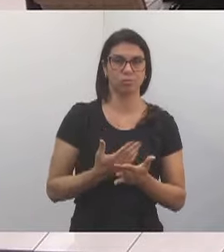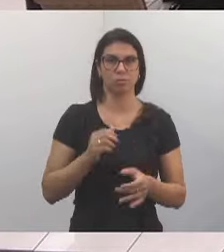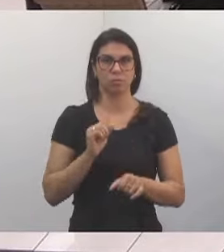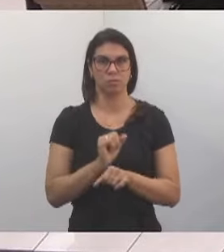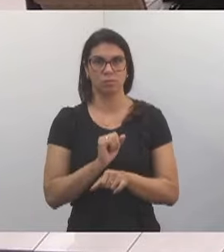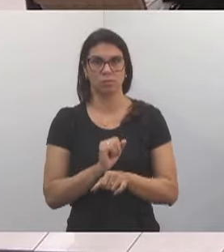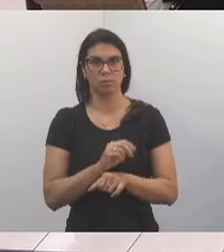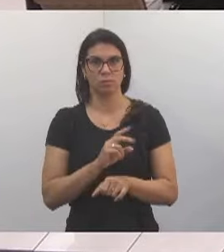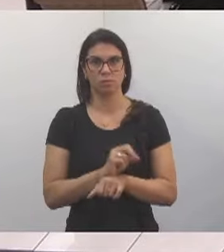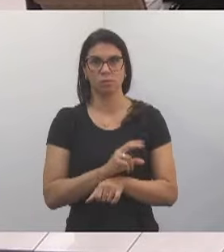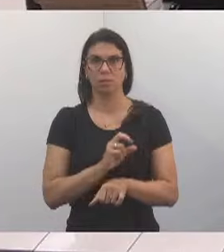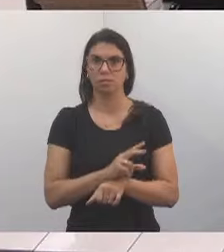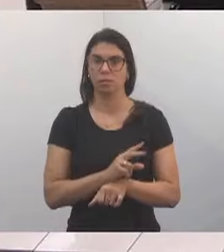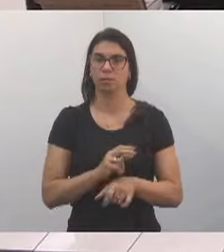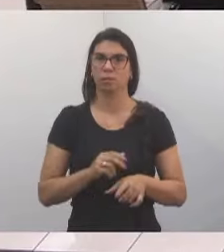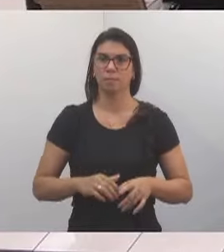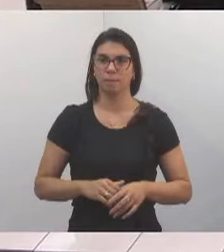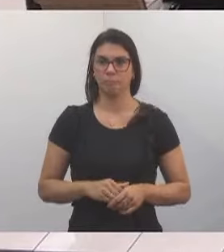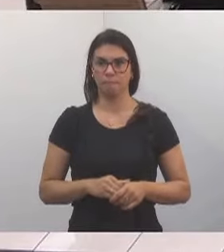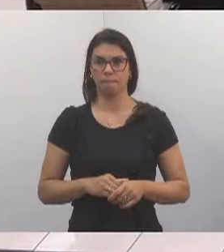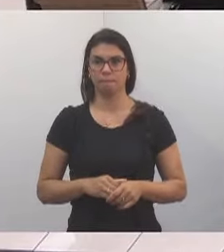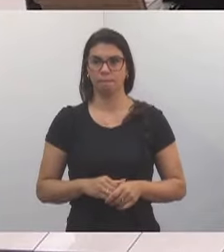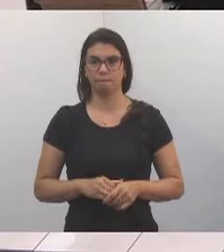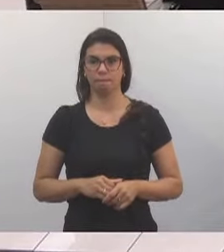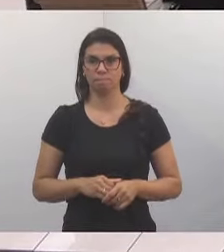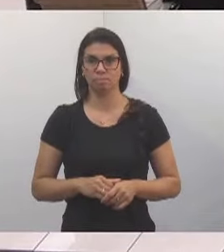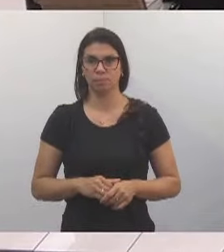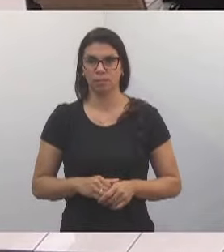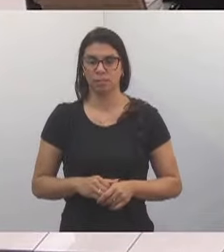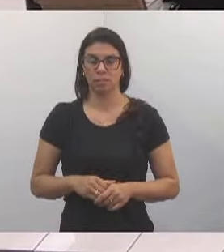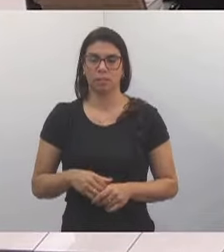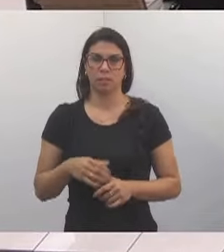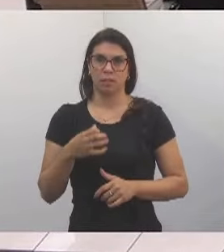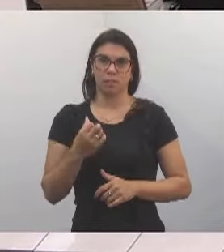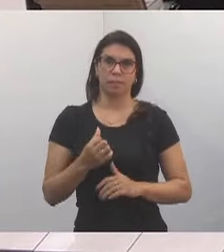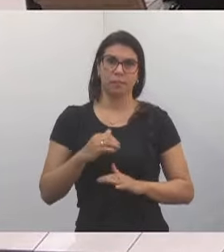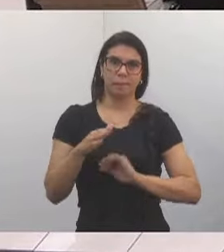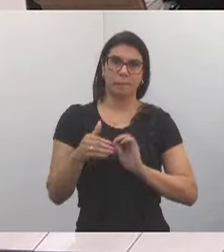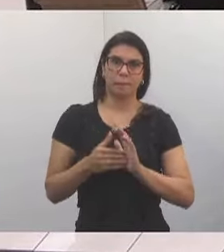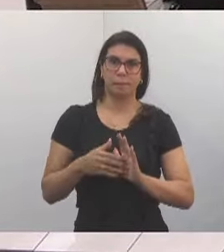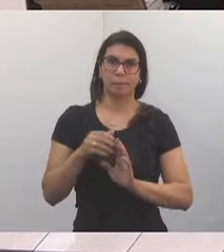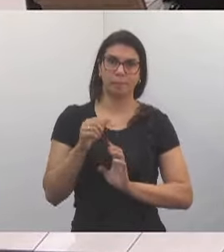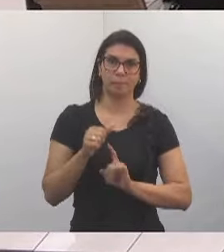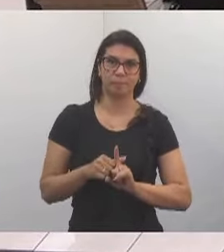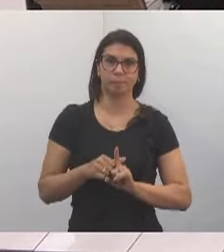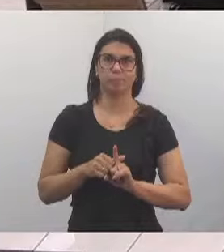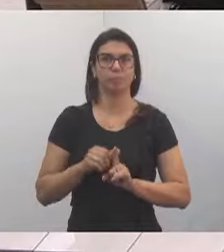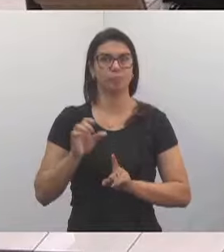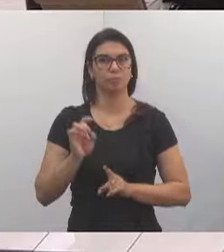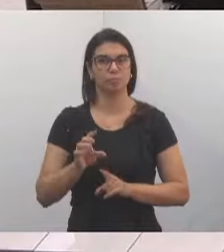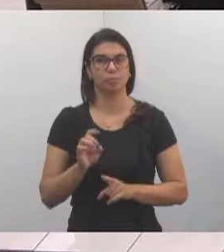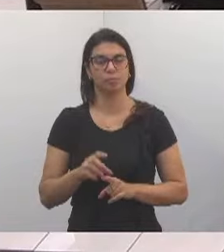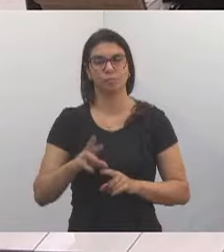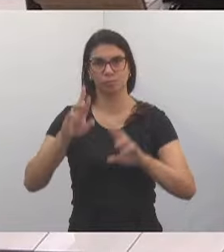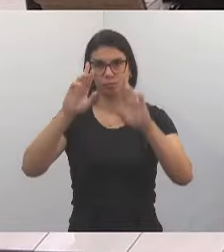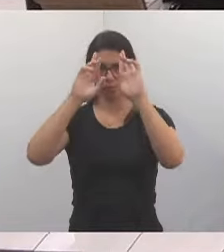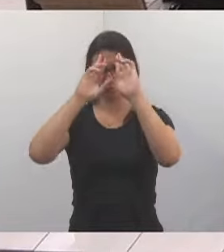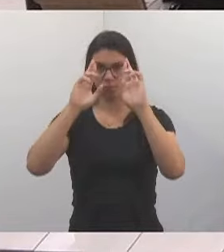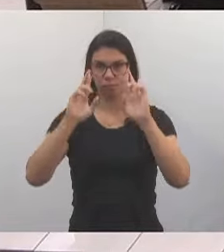disponibilizadas via Estado, em média 6 ao mês. Assim sendo, muito